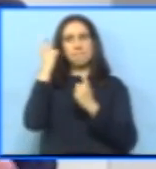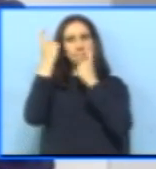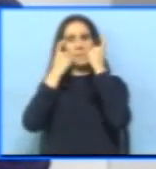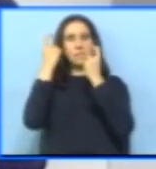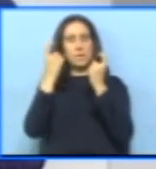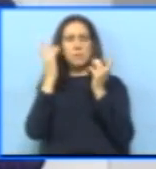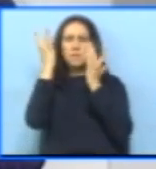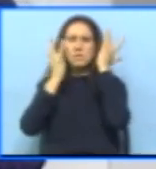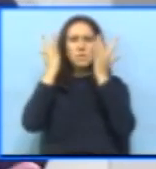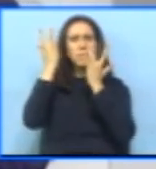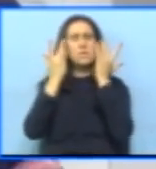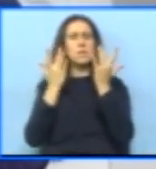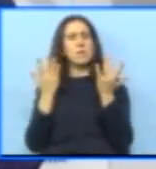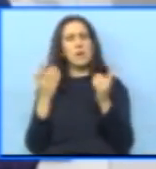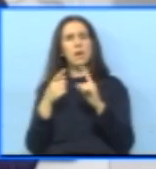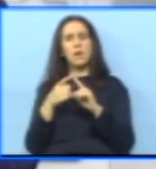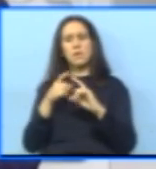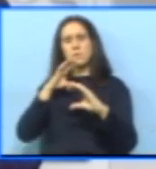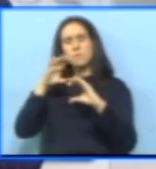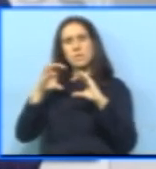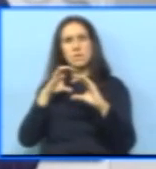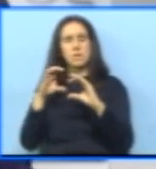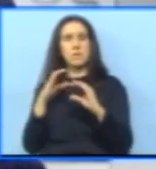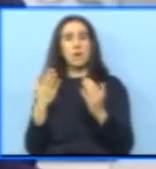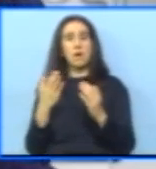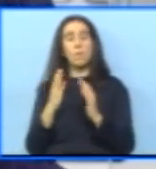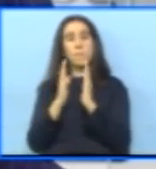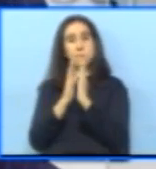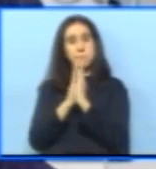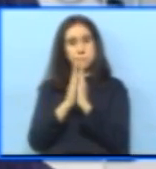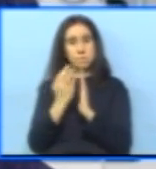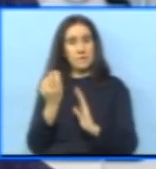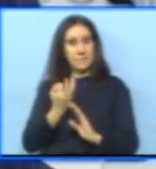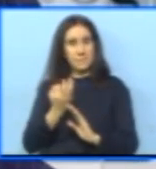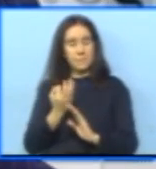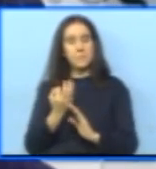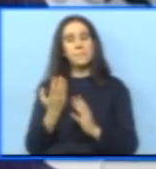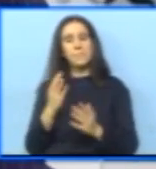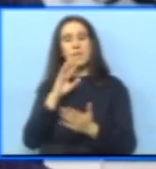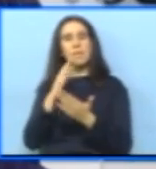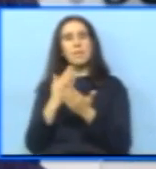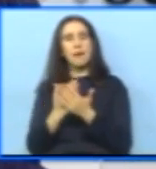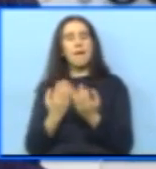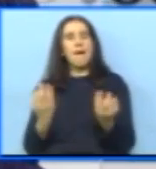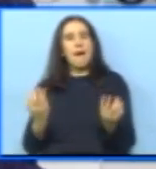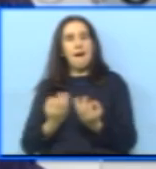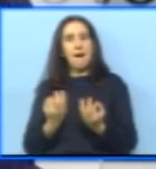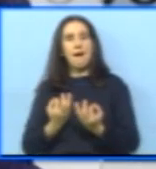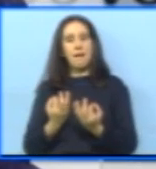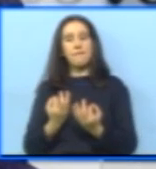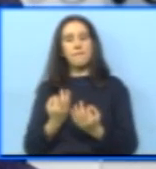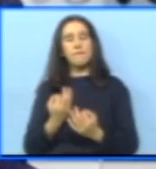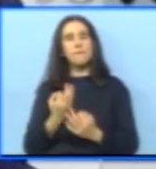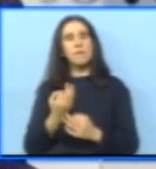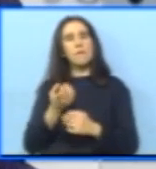a filosofia, a comunicação, a teologia, tivesse efetivamente